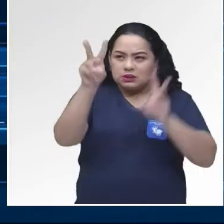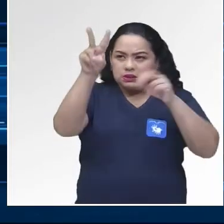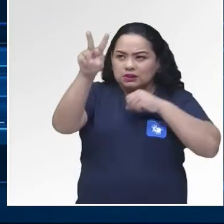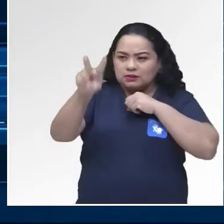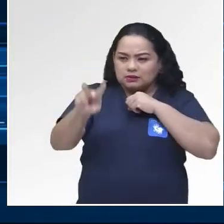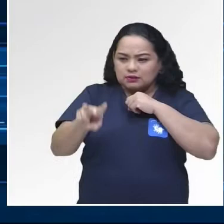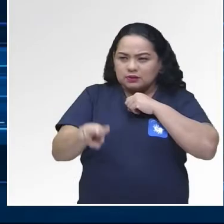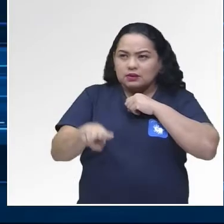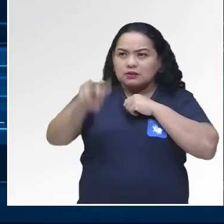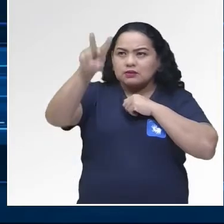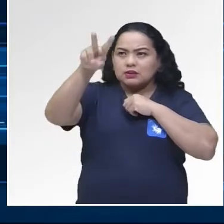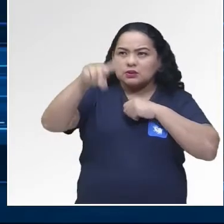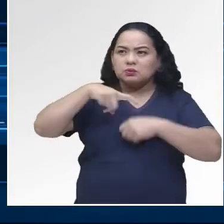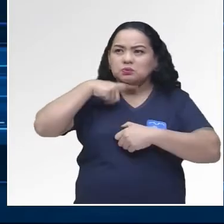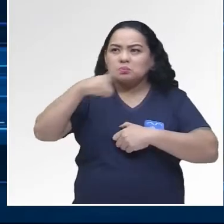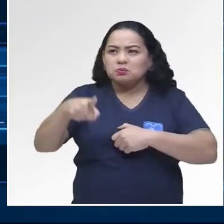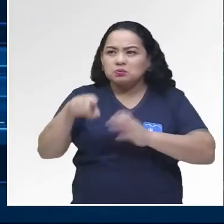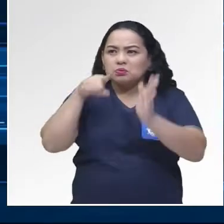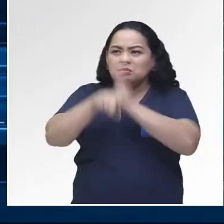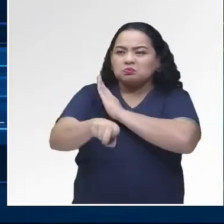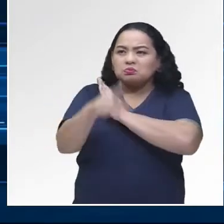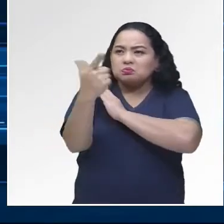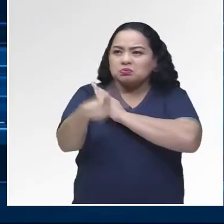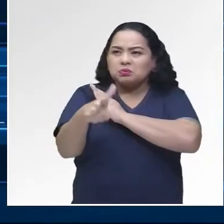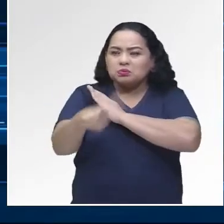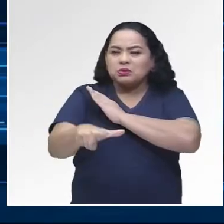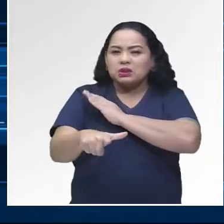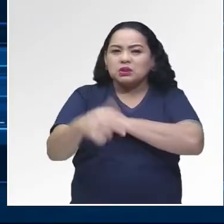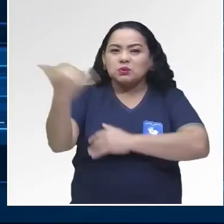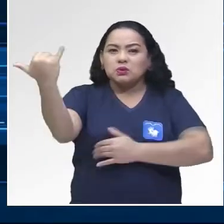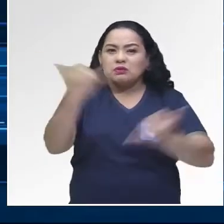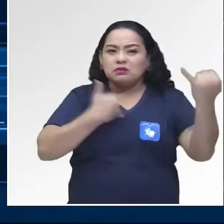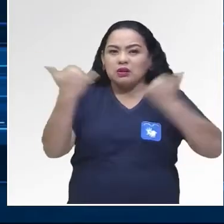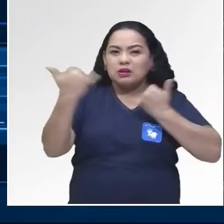questiona o que é dito. Não questiona.